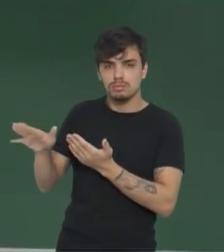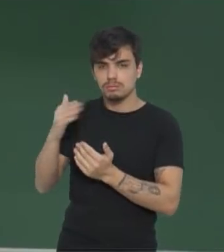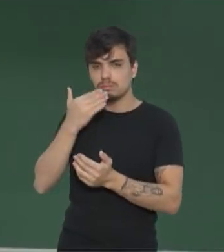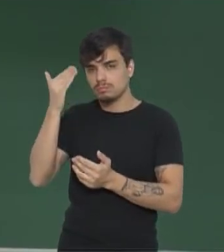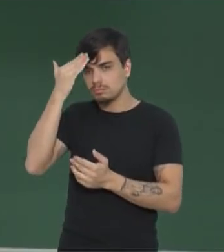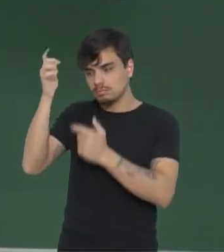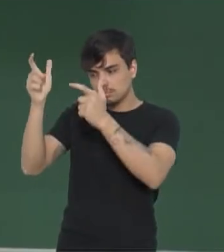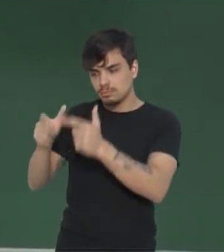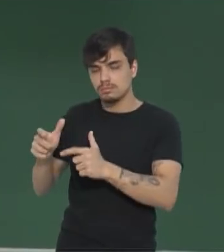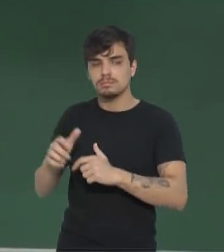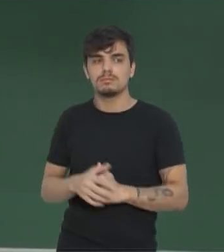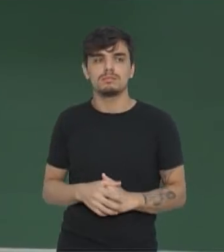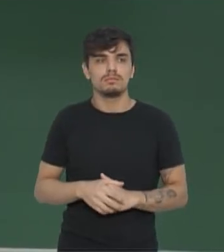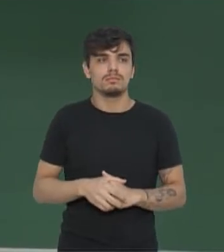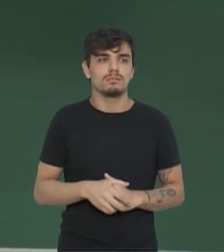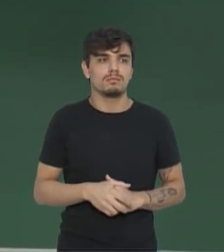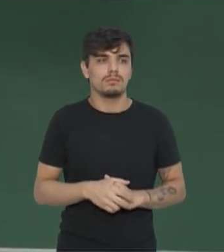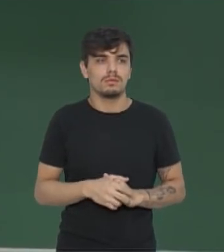região.